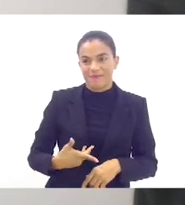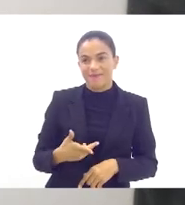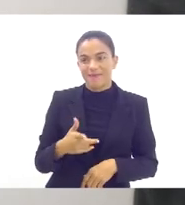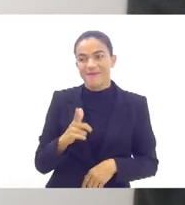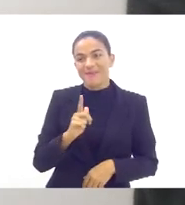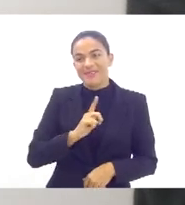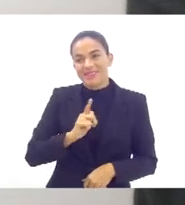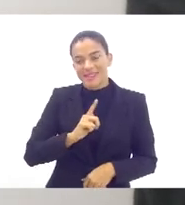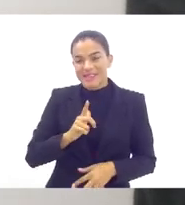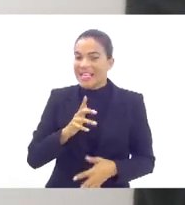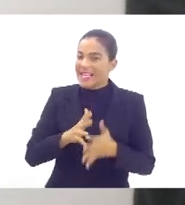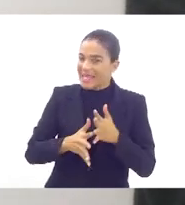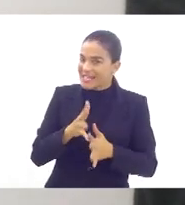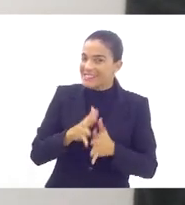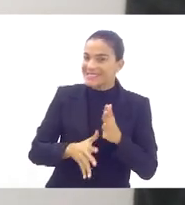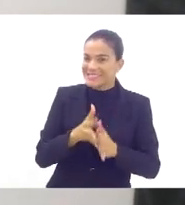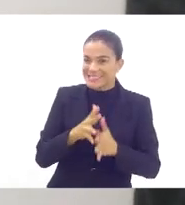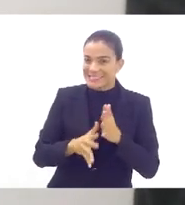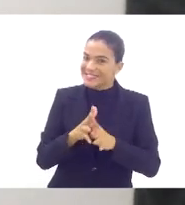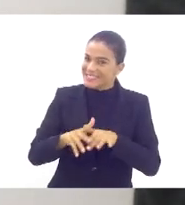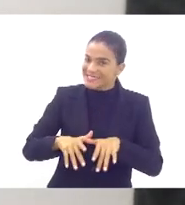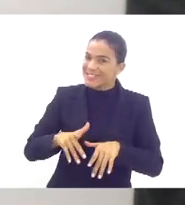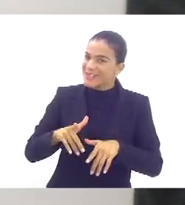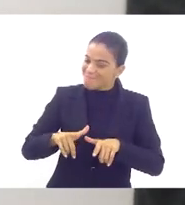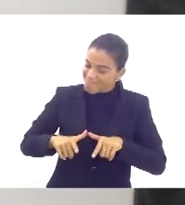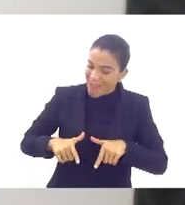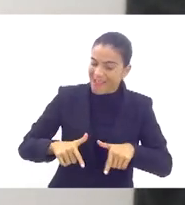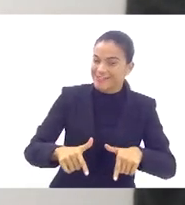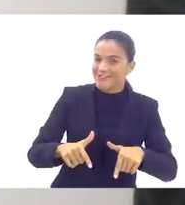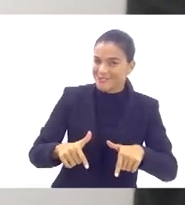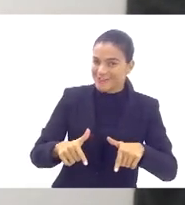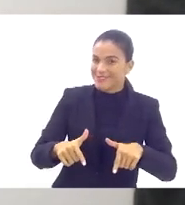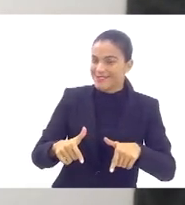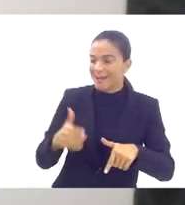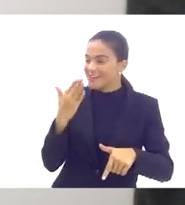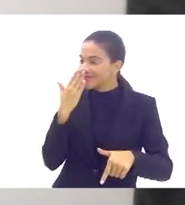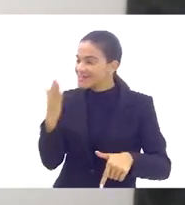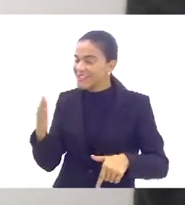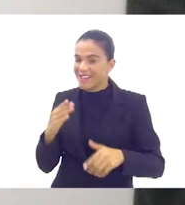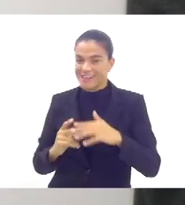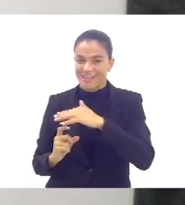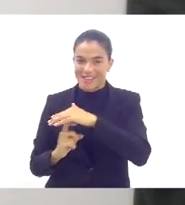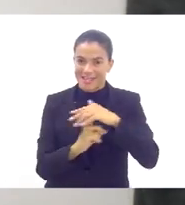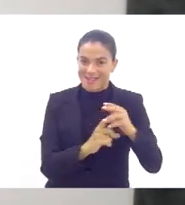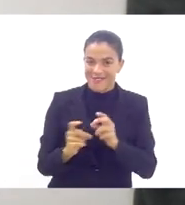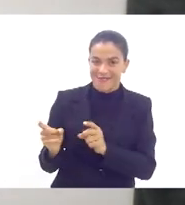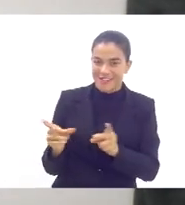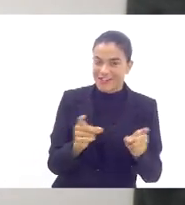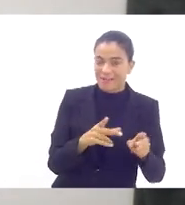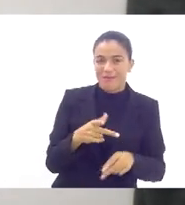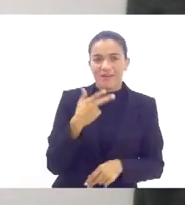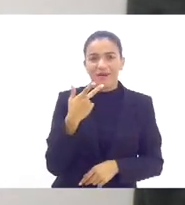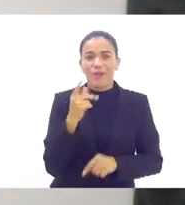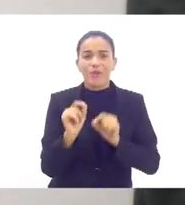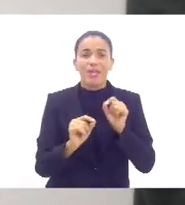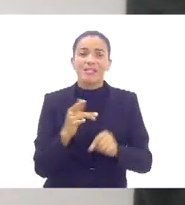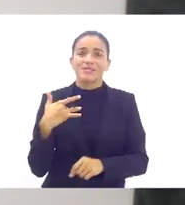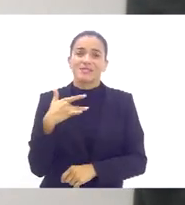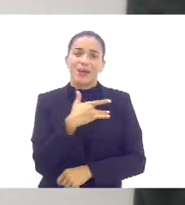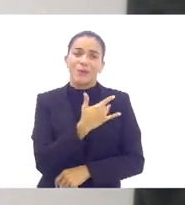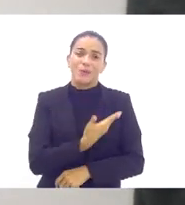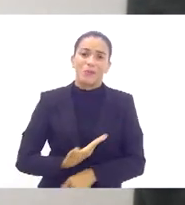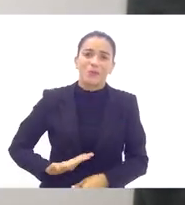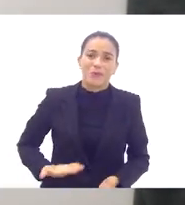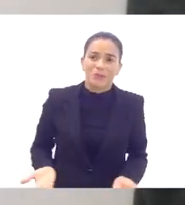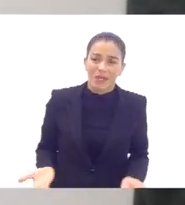há uma dificuldade de tomar atitudes, né, diante de ambulante, diante de camelôs. Mas só que nós estamos falando aqui de saúde pública,